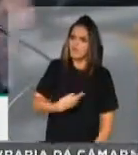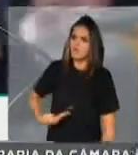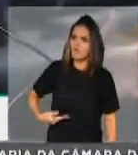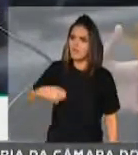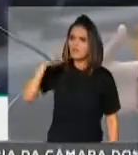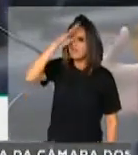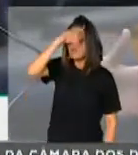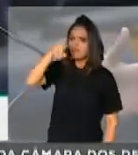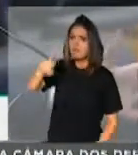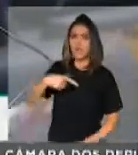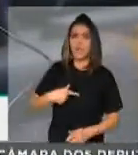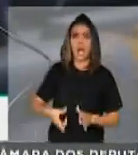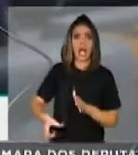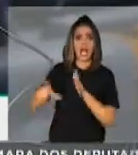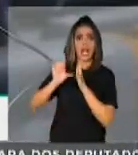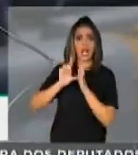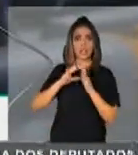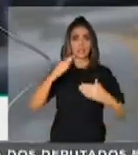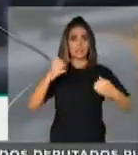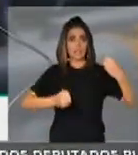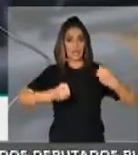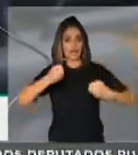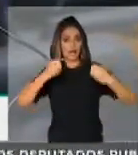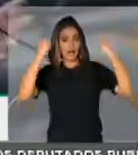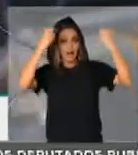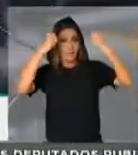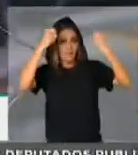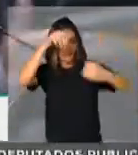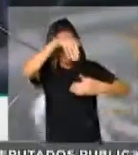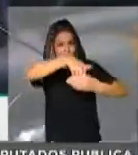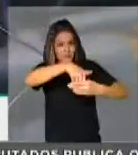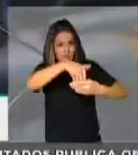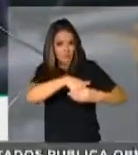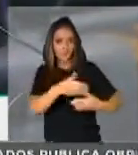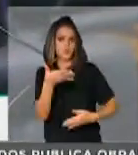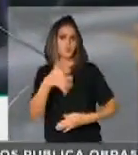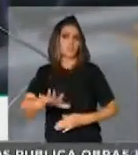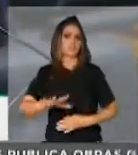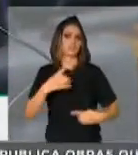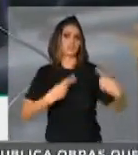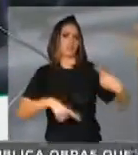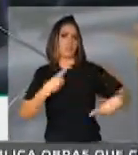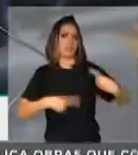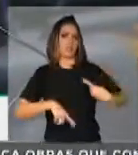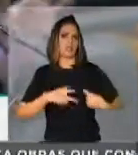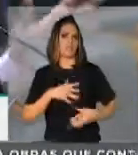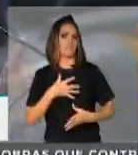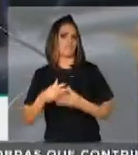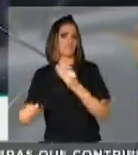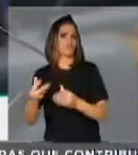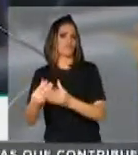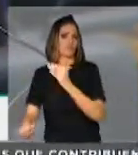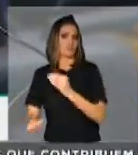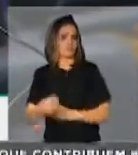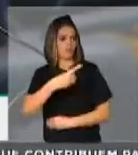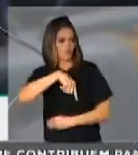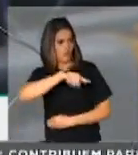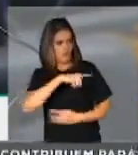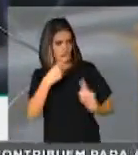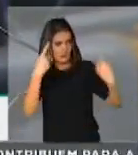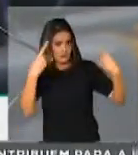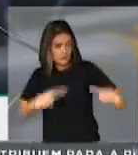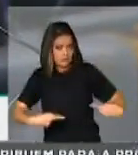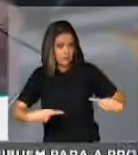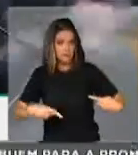realmente se esquivou do debate. Na campanha passada, o presidente não quis debater com os candidatos, porque certamente, se